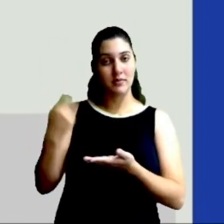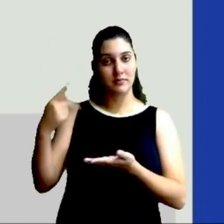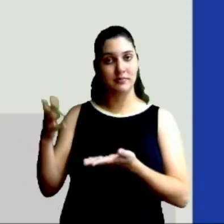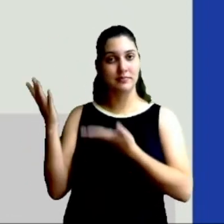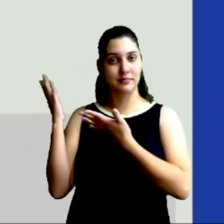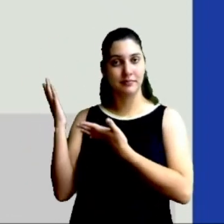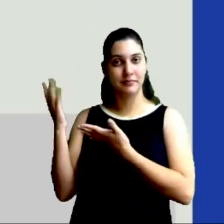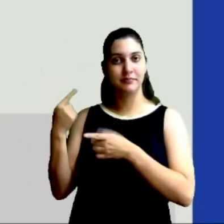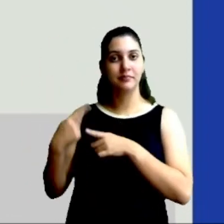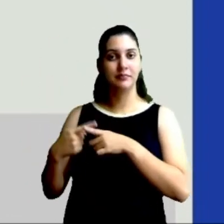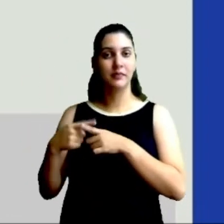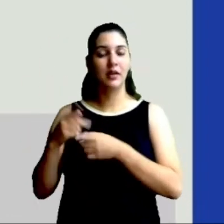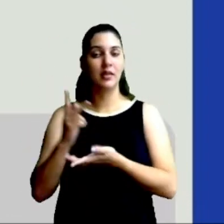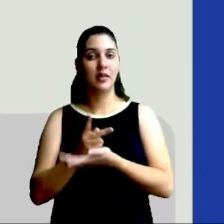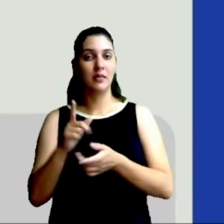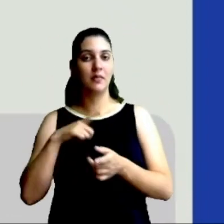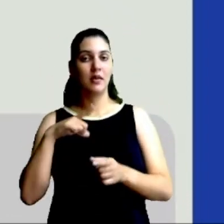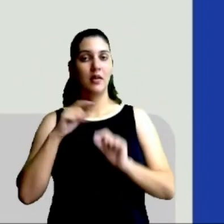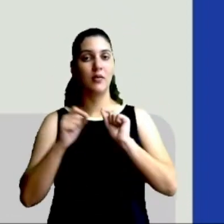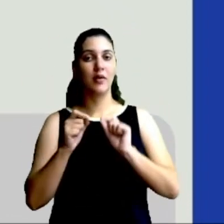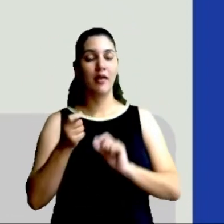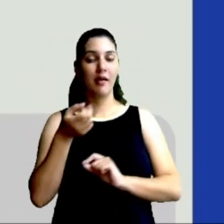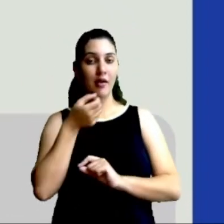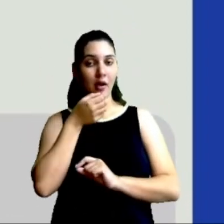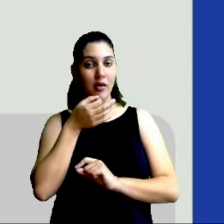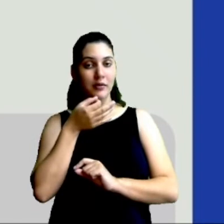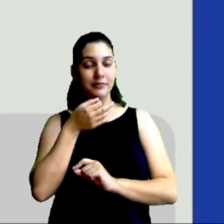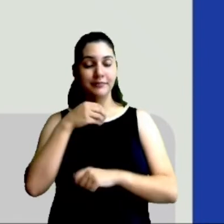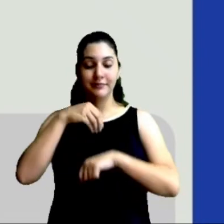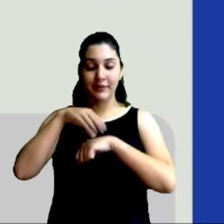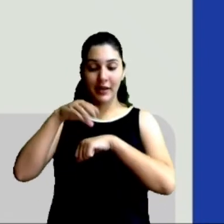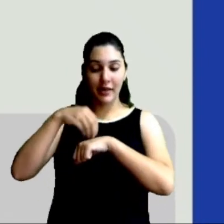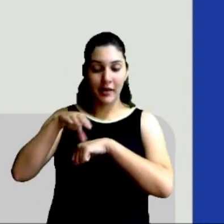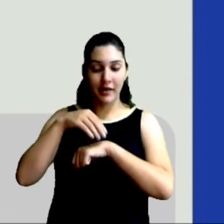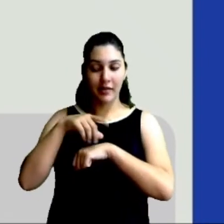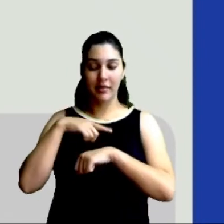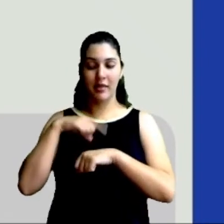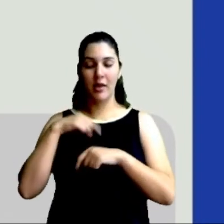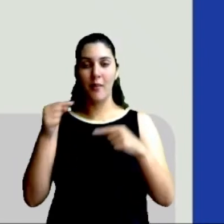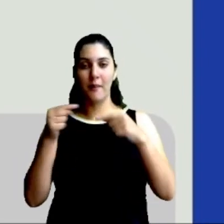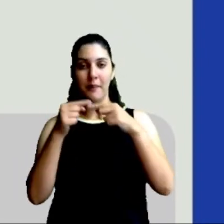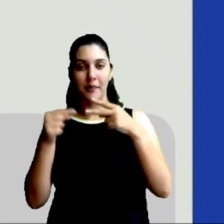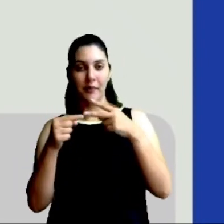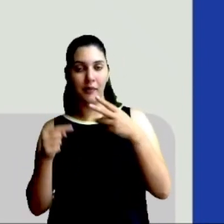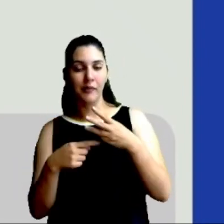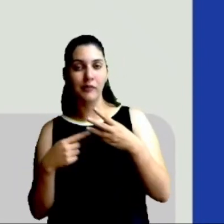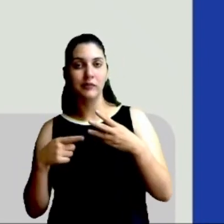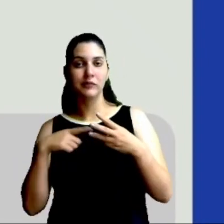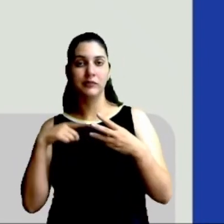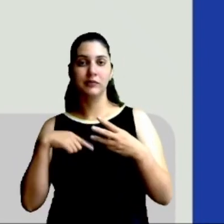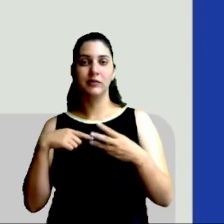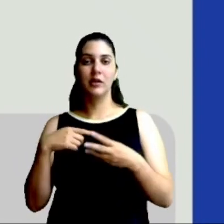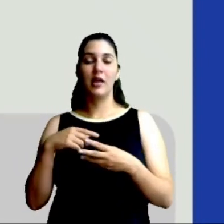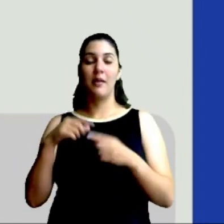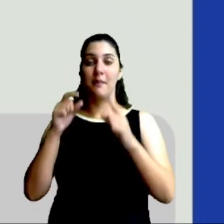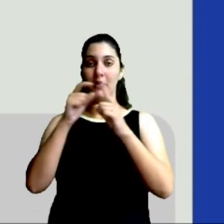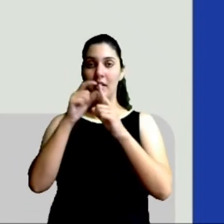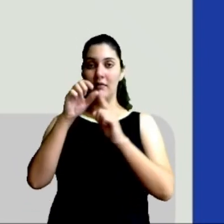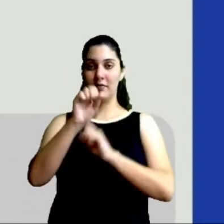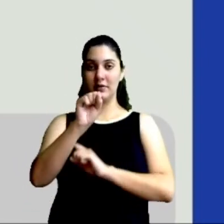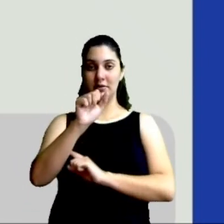quê? Porque sempre tem aquelas dicas, gente. Coloquei esses pontos, principalmente a palavrinha sale, que